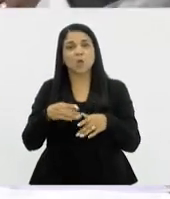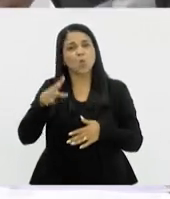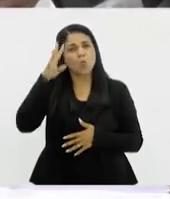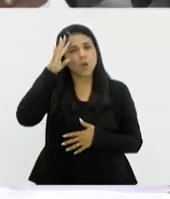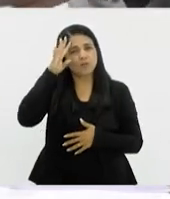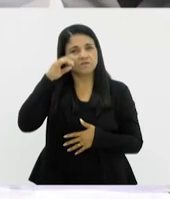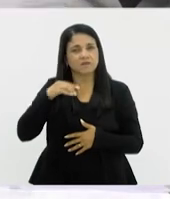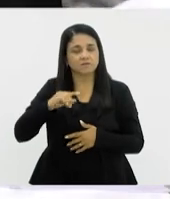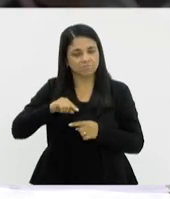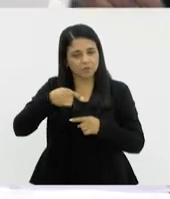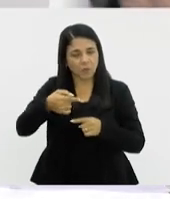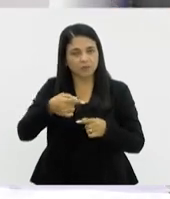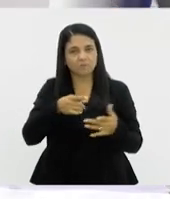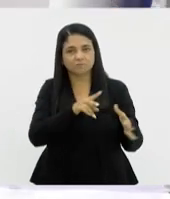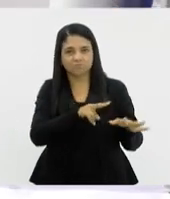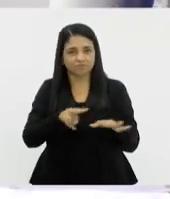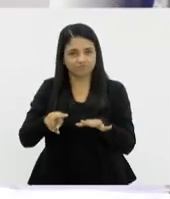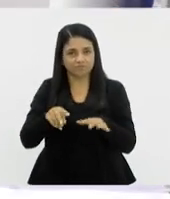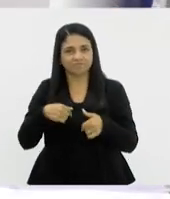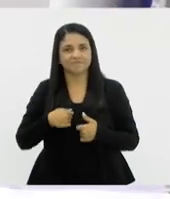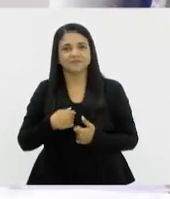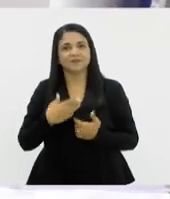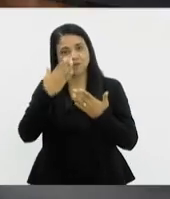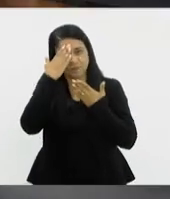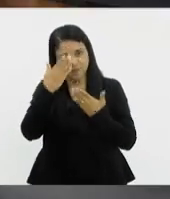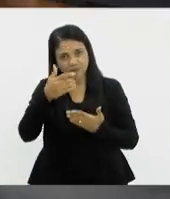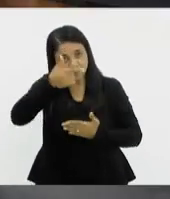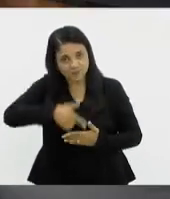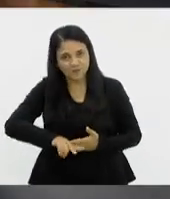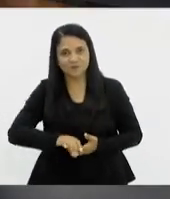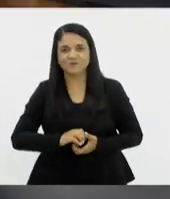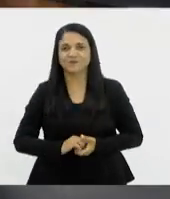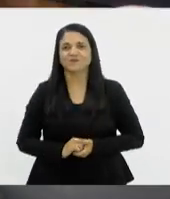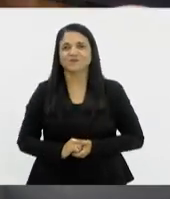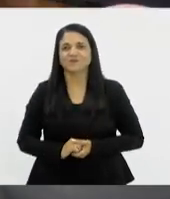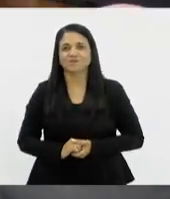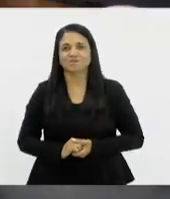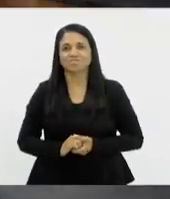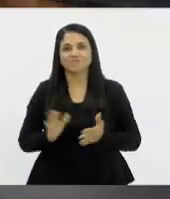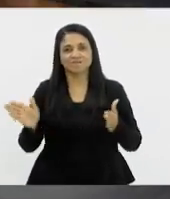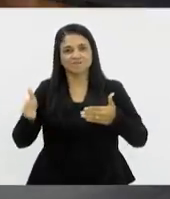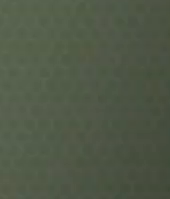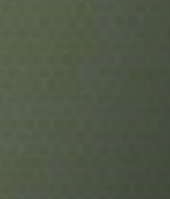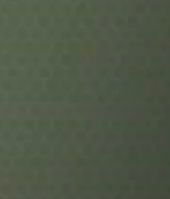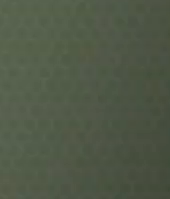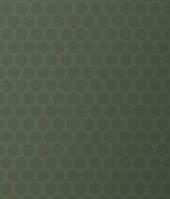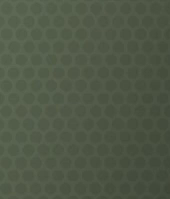Obrigado mais uma vez. Está encerrada a sessão.